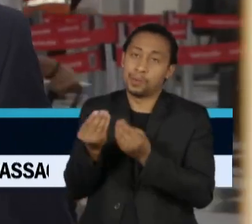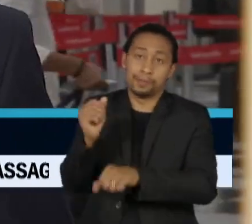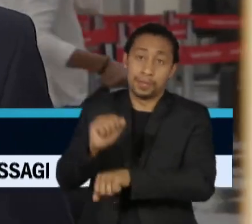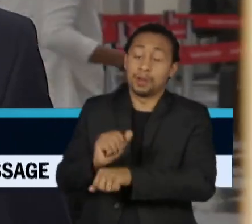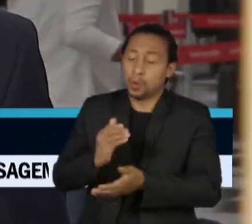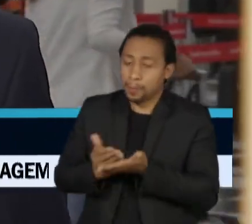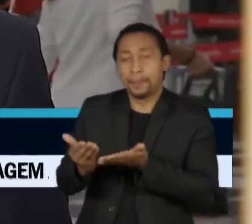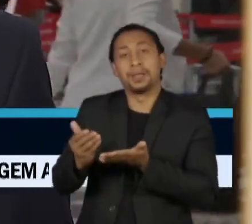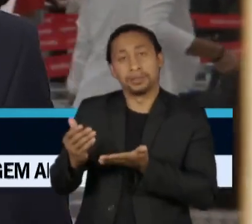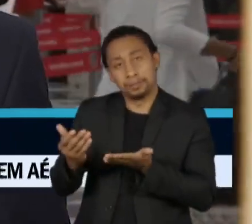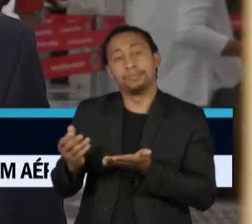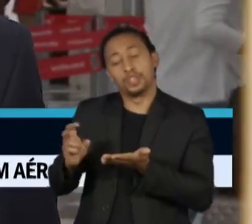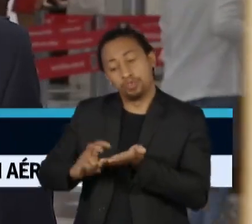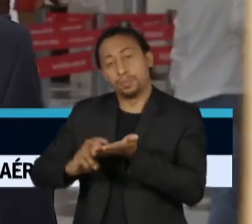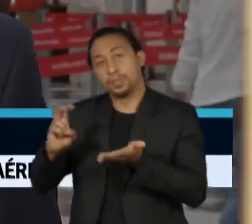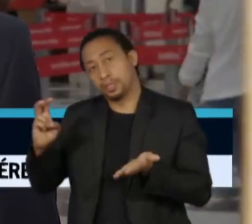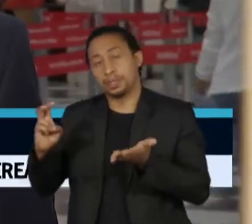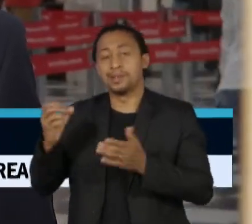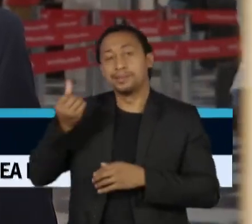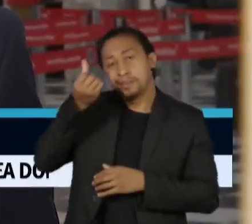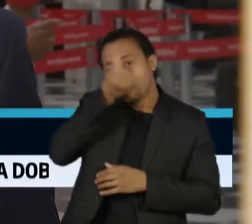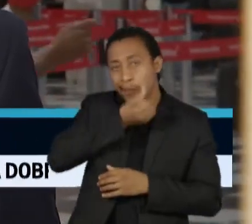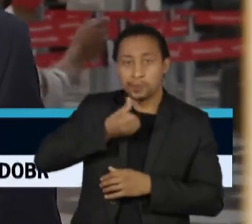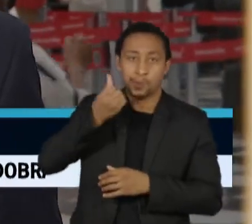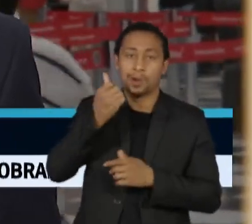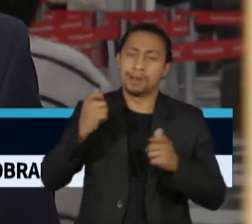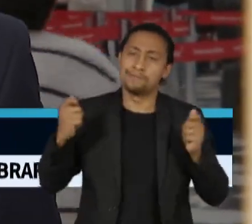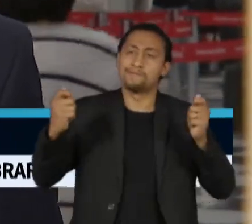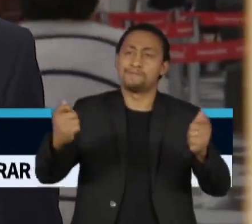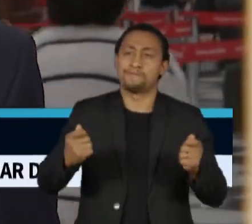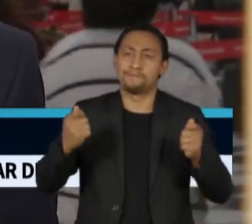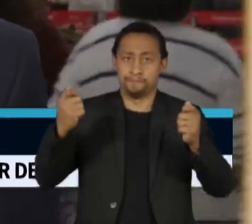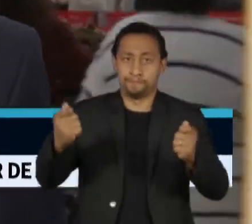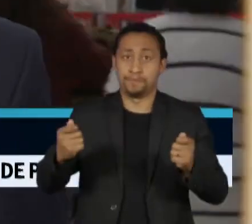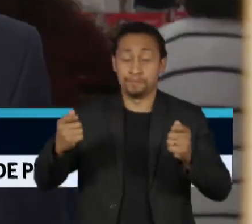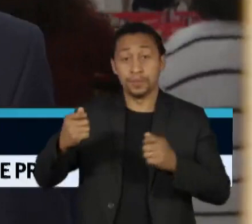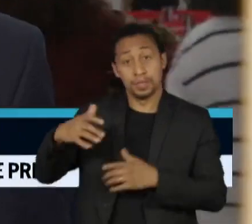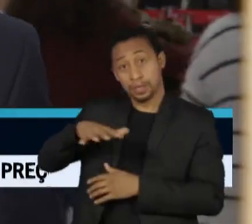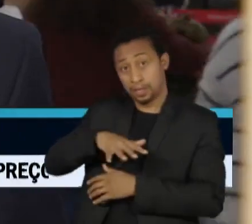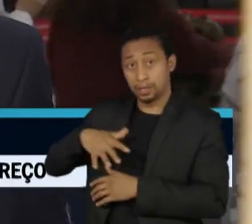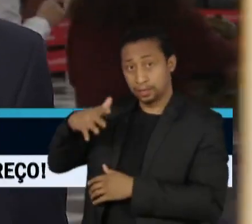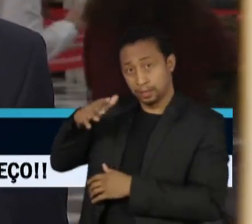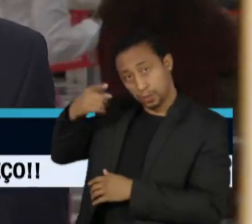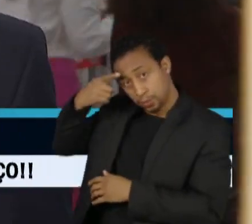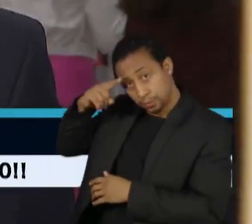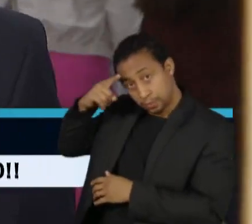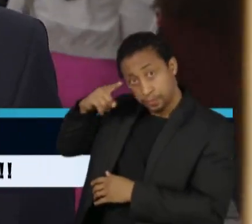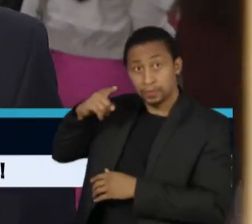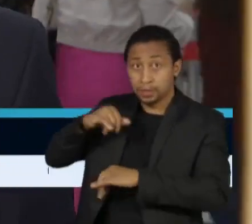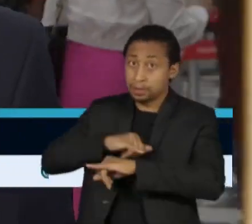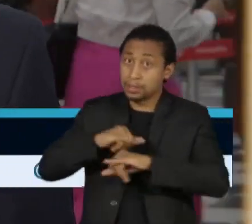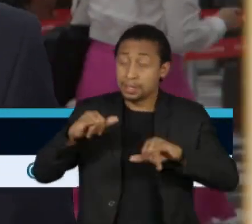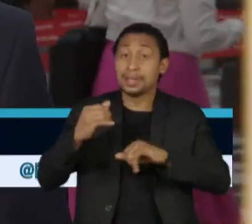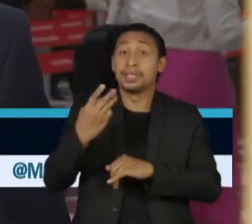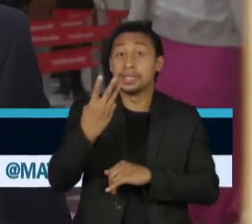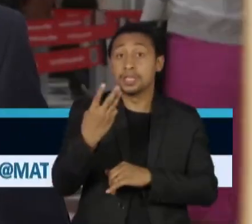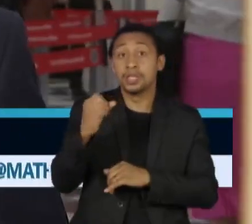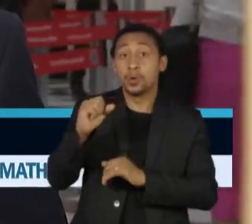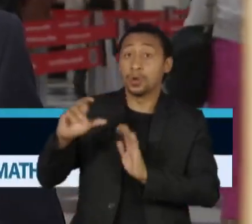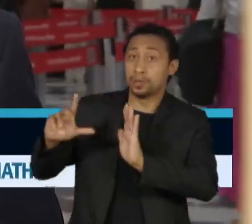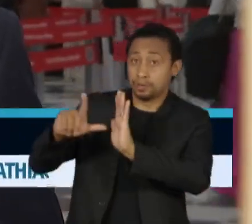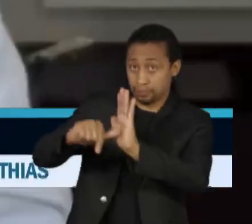manhã. Aqui no terminal de Congonhas, o movimento causou o atraso de 38 voos e 5